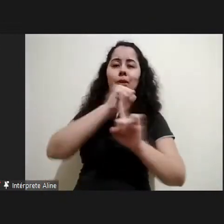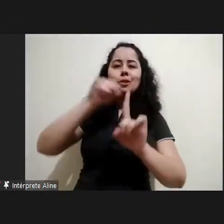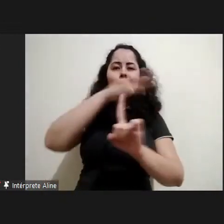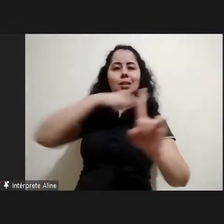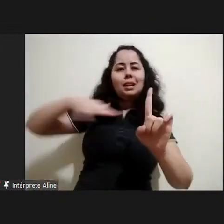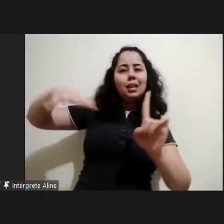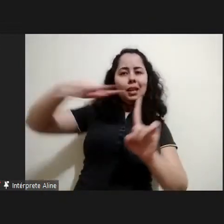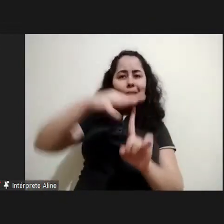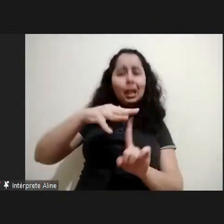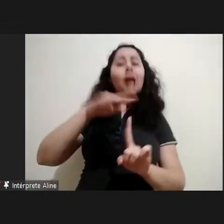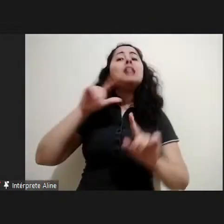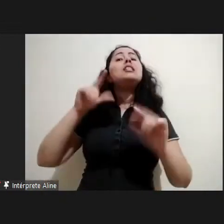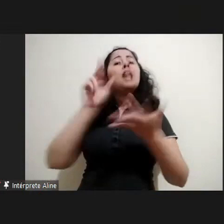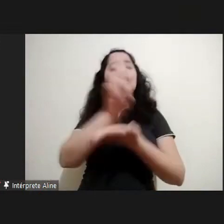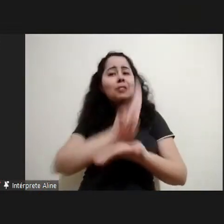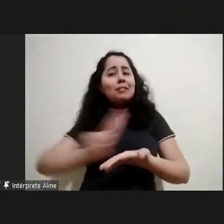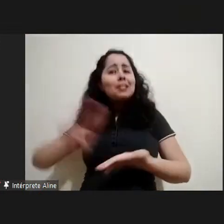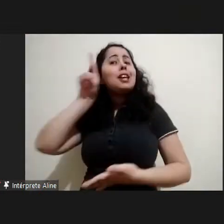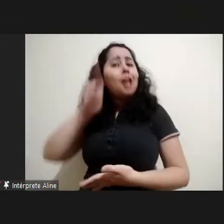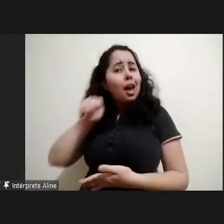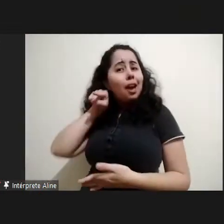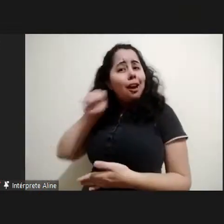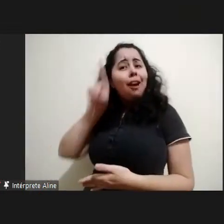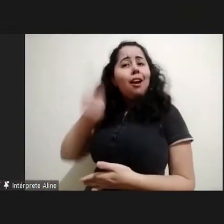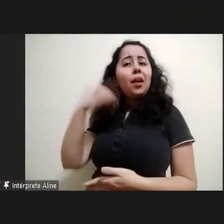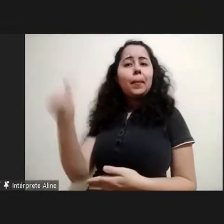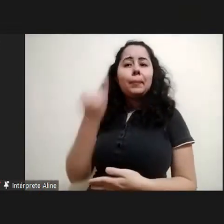em momentos de crise, como dessa pandemia.